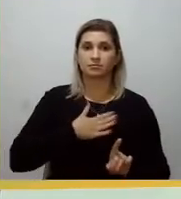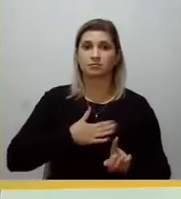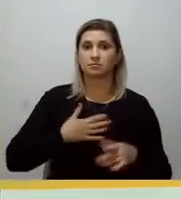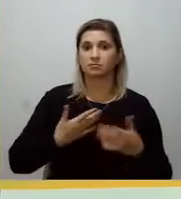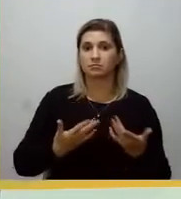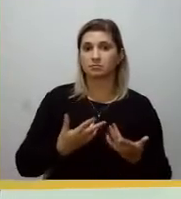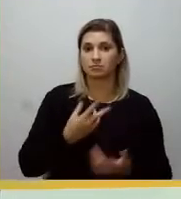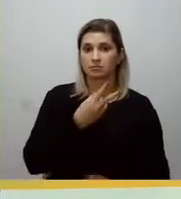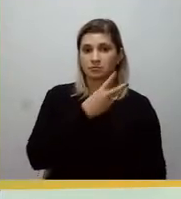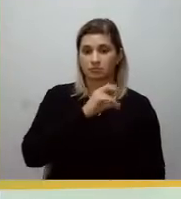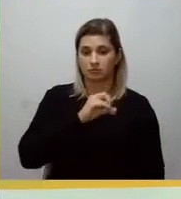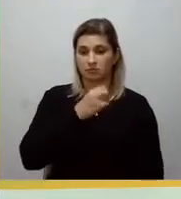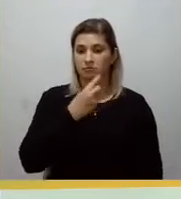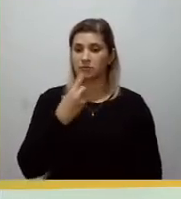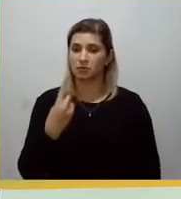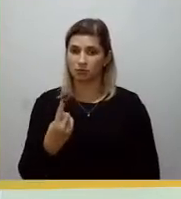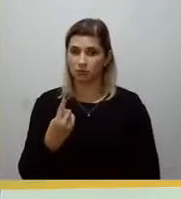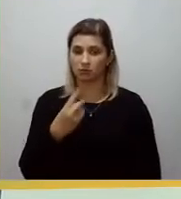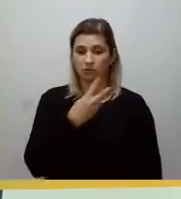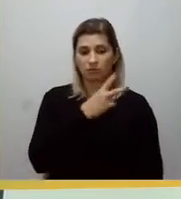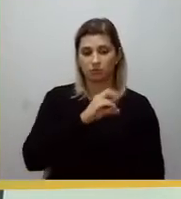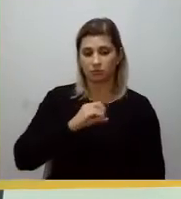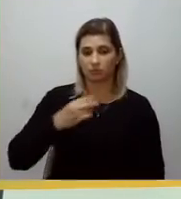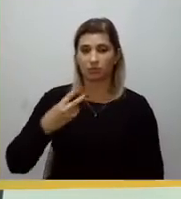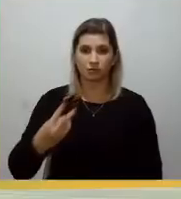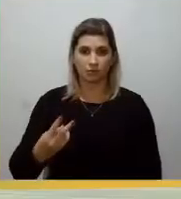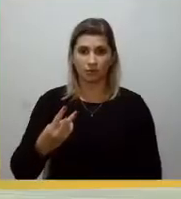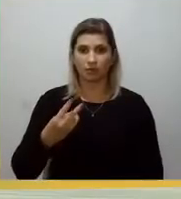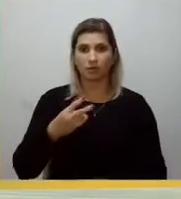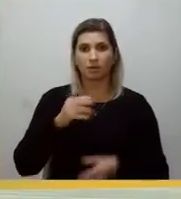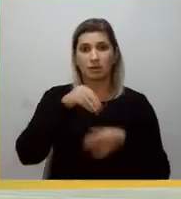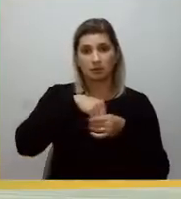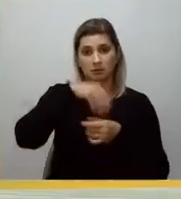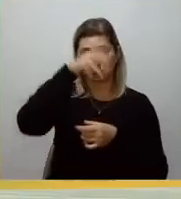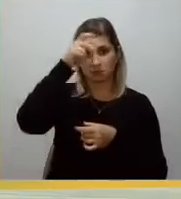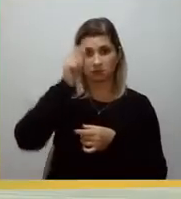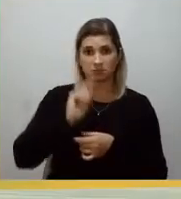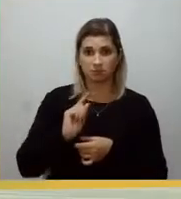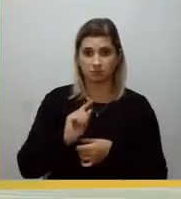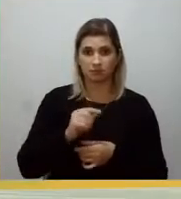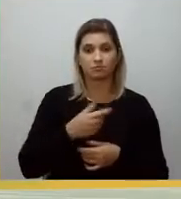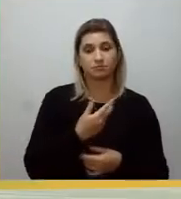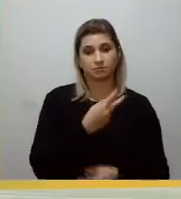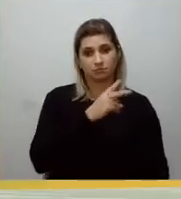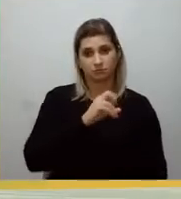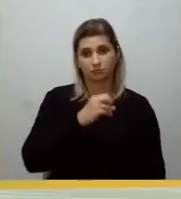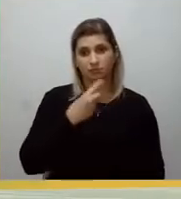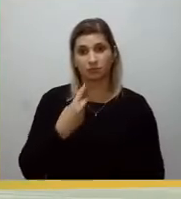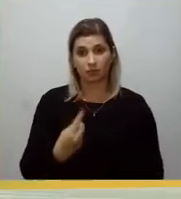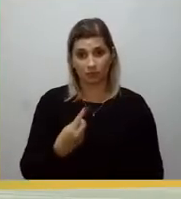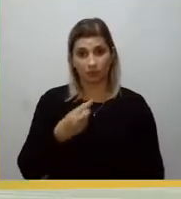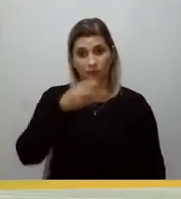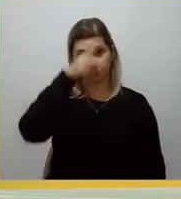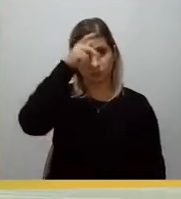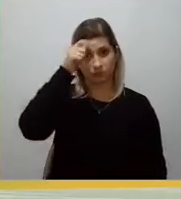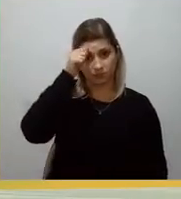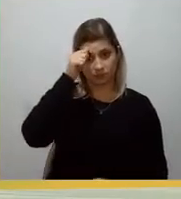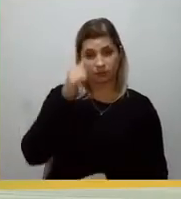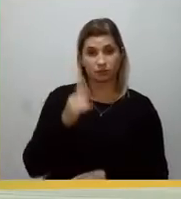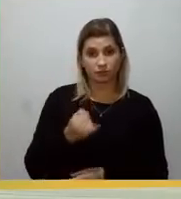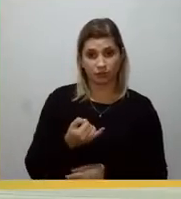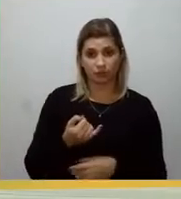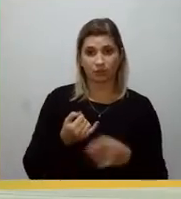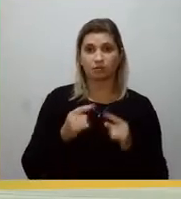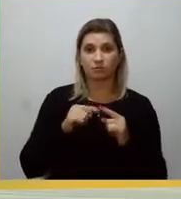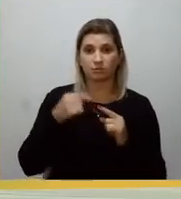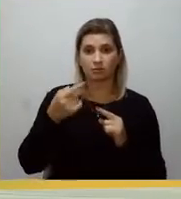tá, ele não estava na prefeitura. Deixa eu concluir. Em 2001, o senhor assumiu a prefeitura, dia 1º de janeiro. Em agosto de 2002, a empresa,